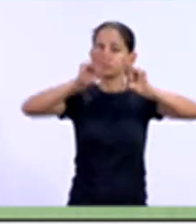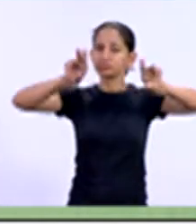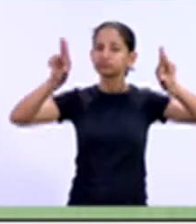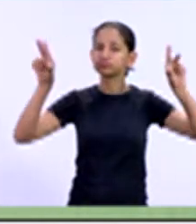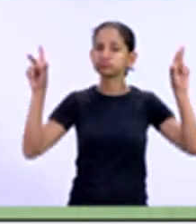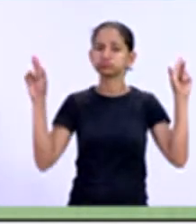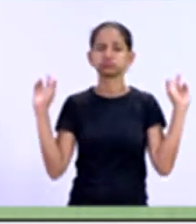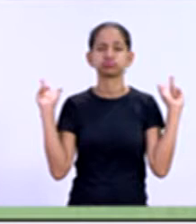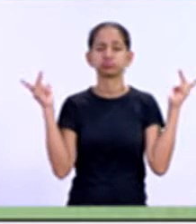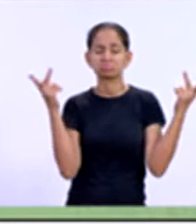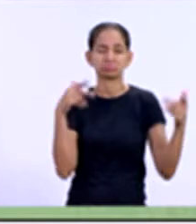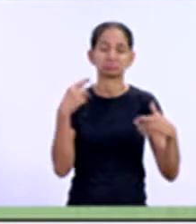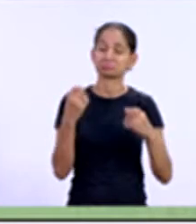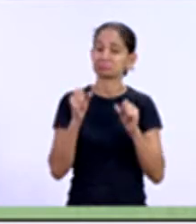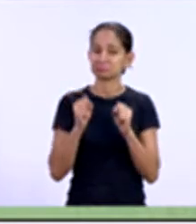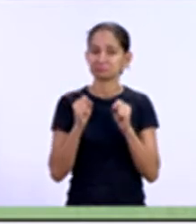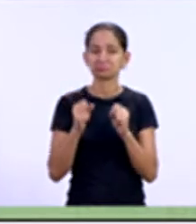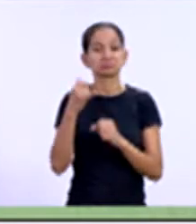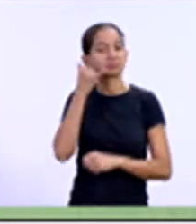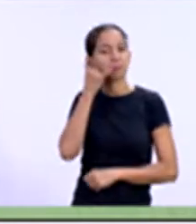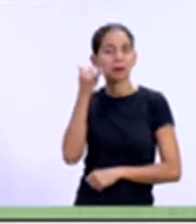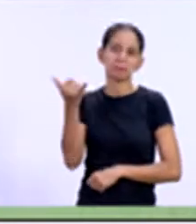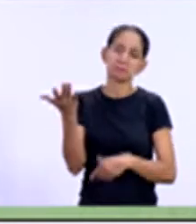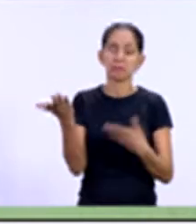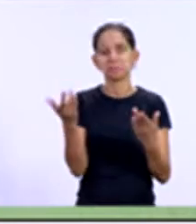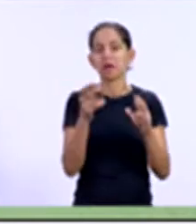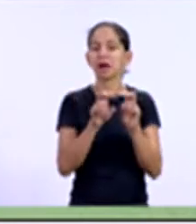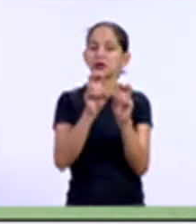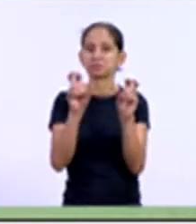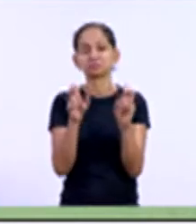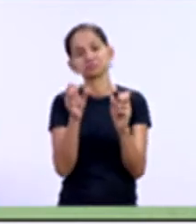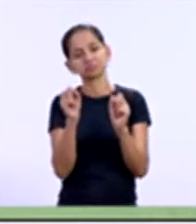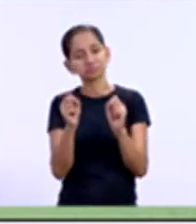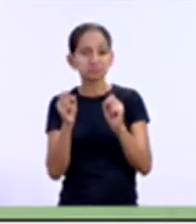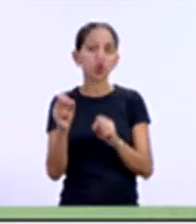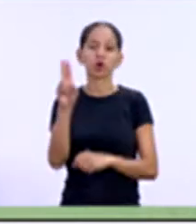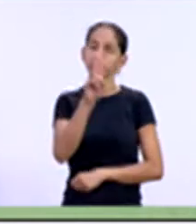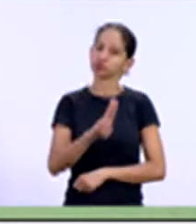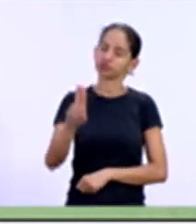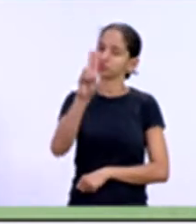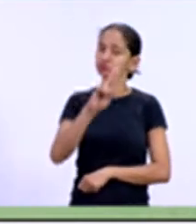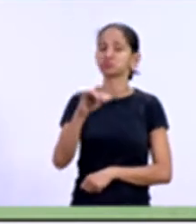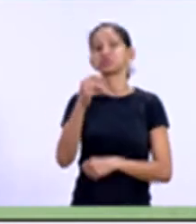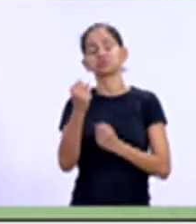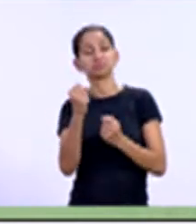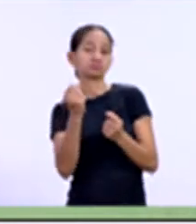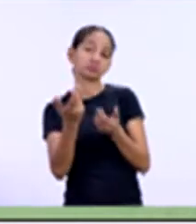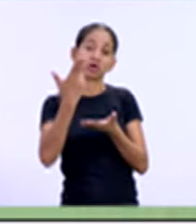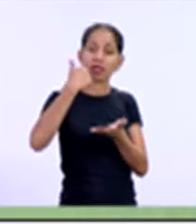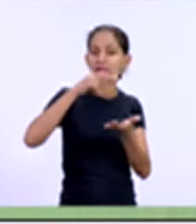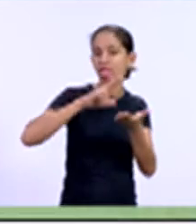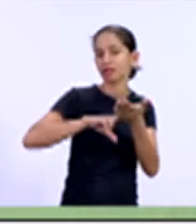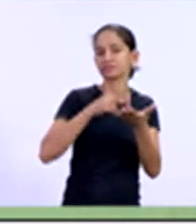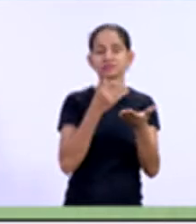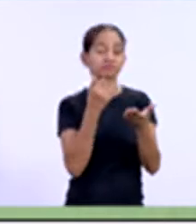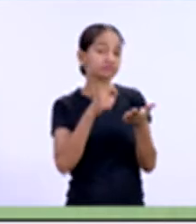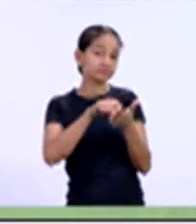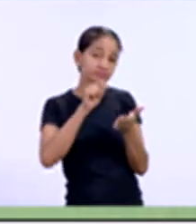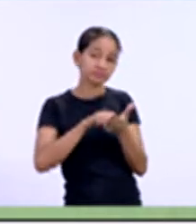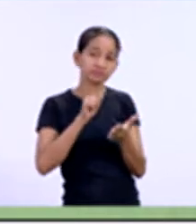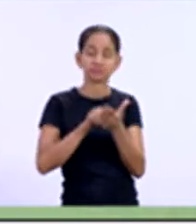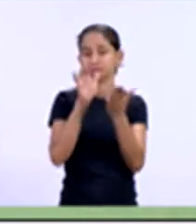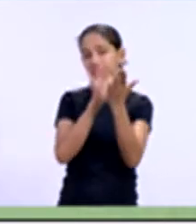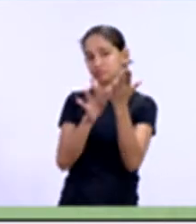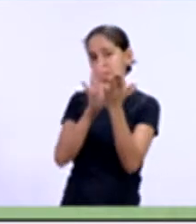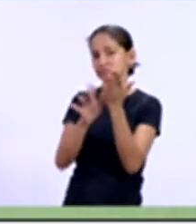equipamentos, vários recursos, telefone, computador, celular, cartinha, televisão,